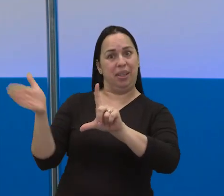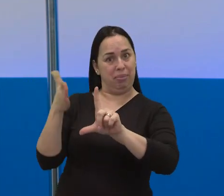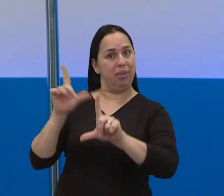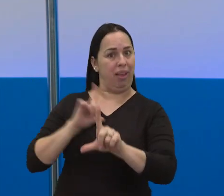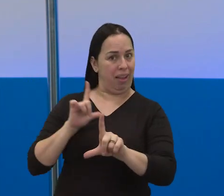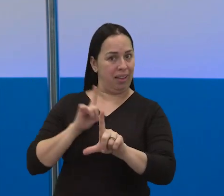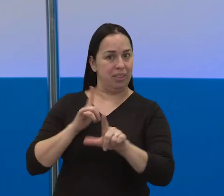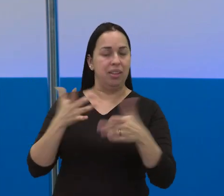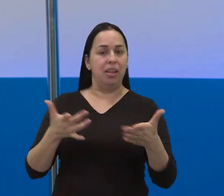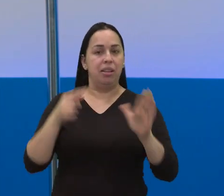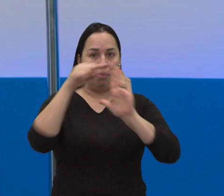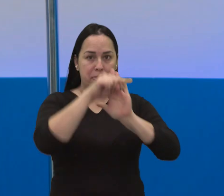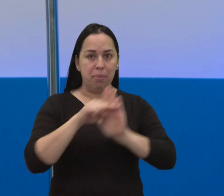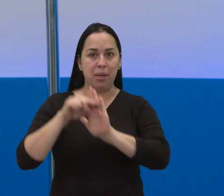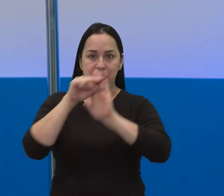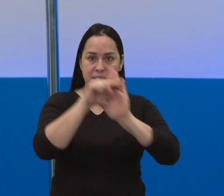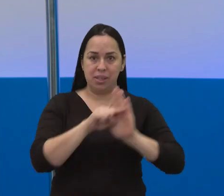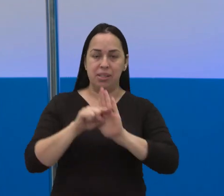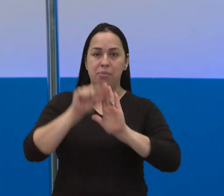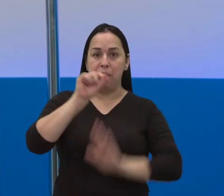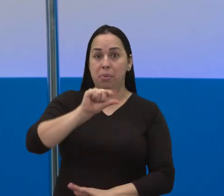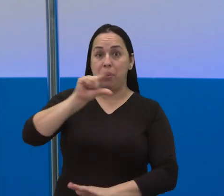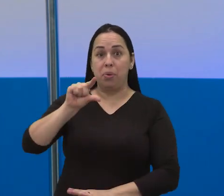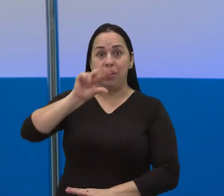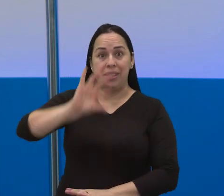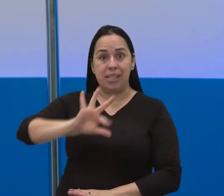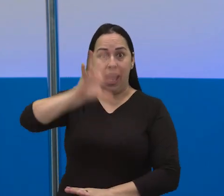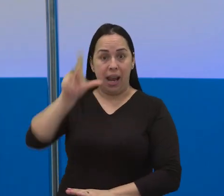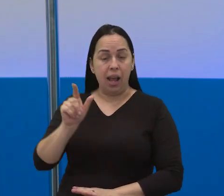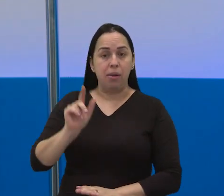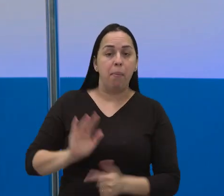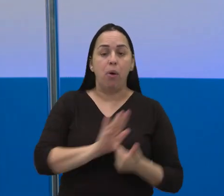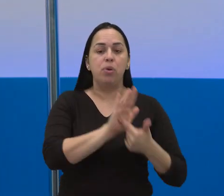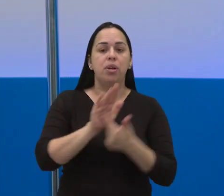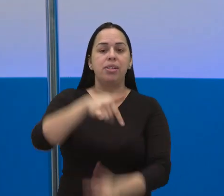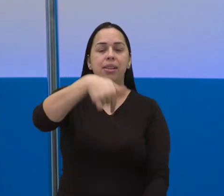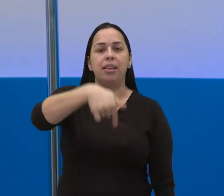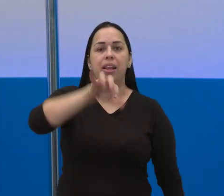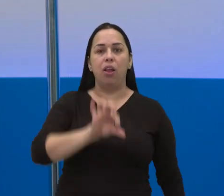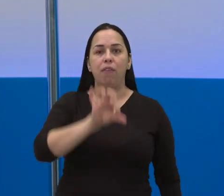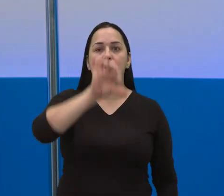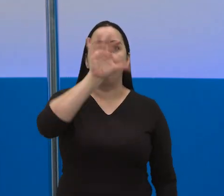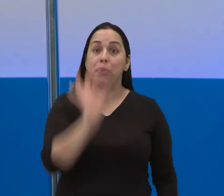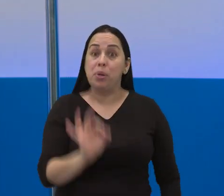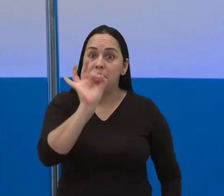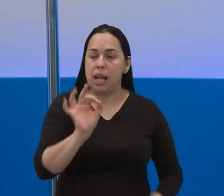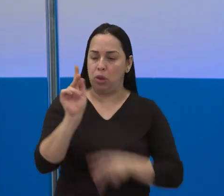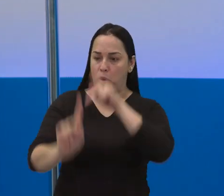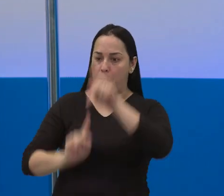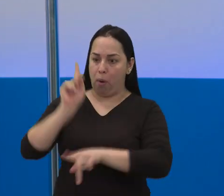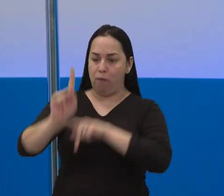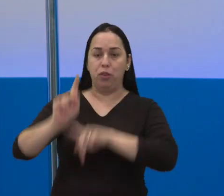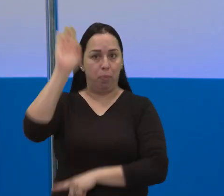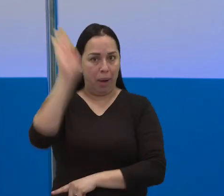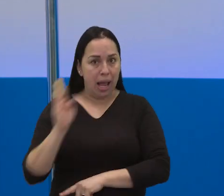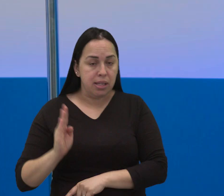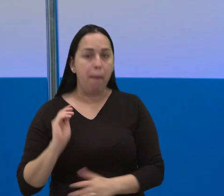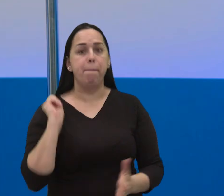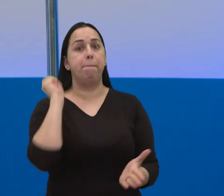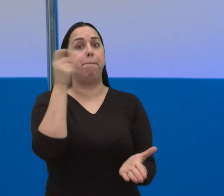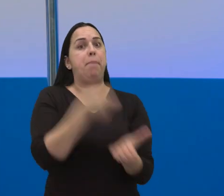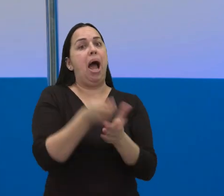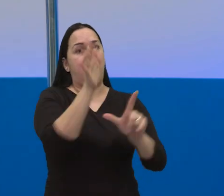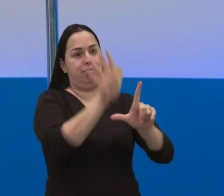de streaming, né? E pesquisa realizada pelo Serasa mostrou que 79% dos brasileiros pagam para acessar